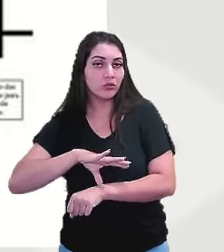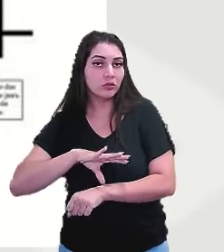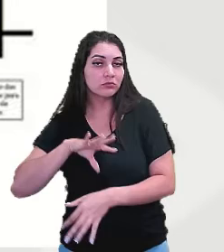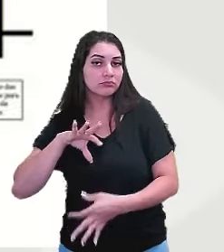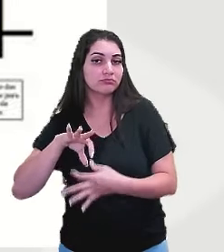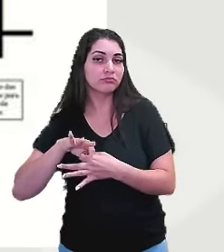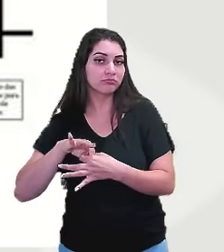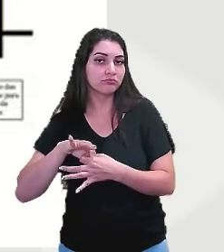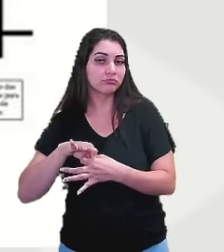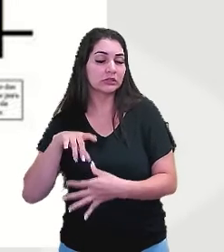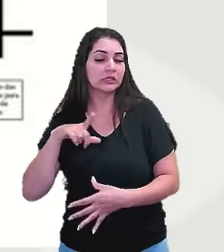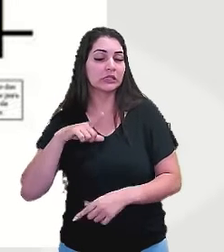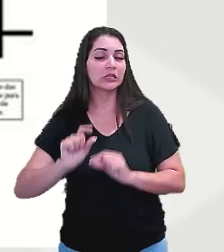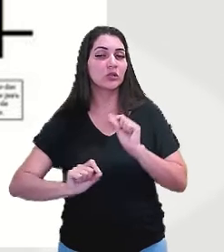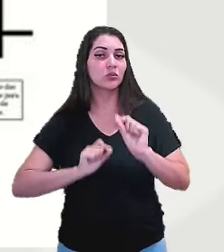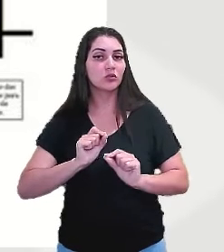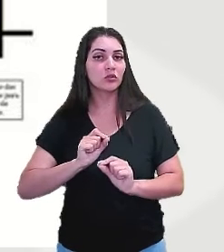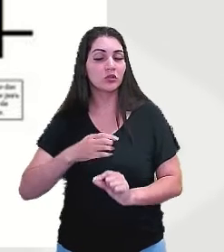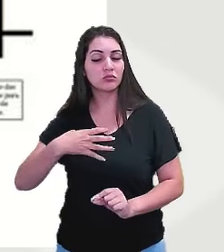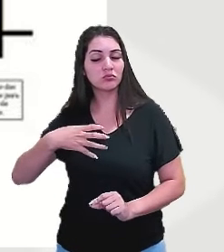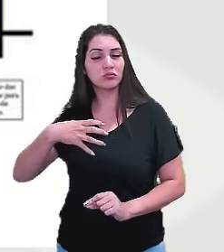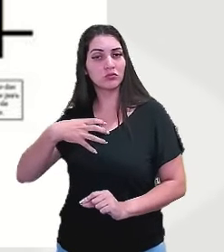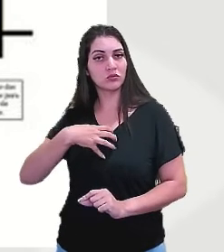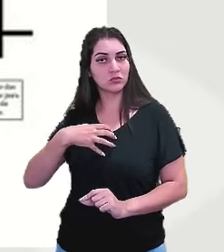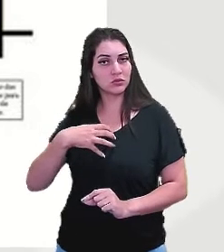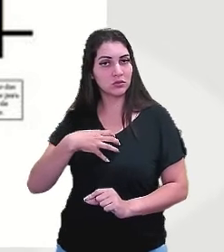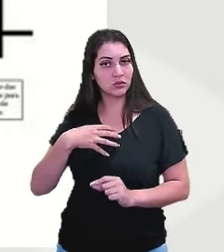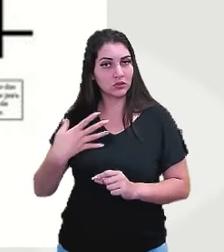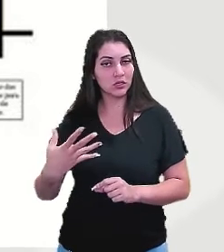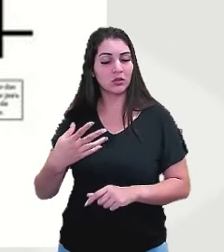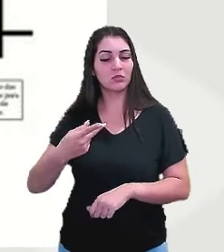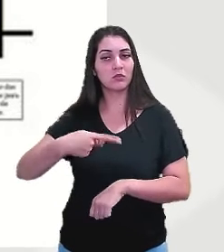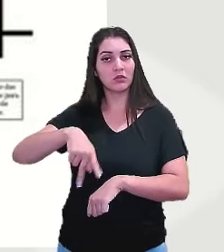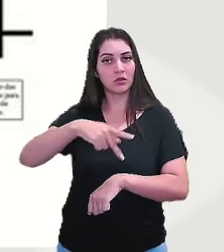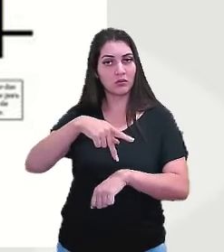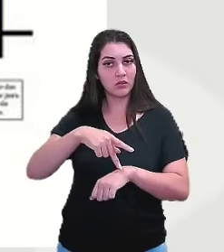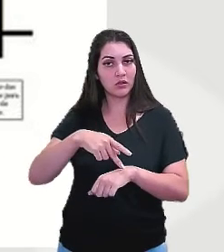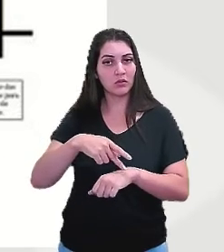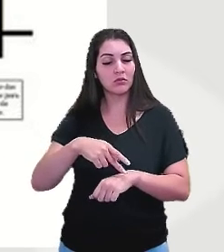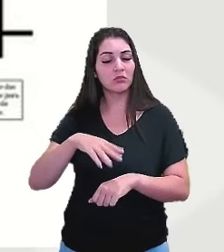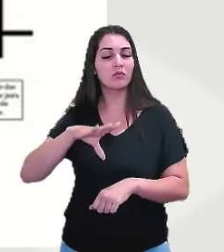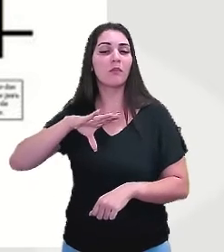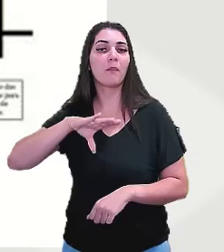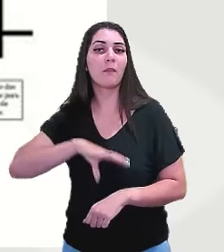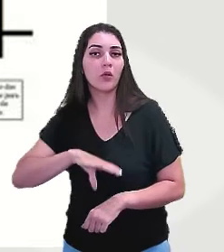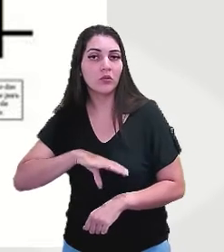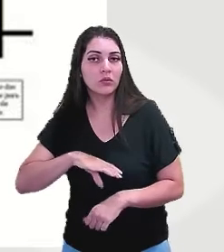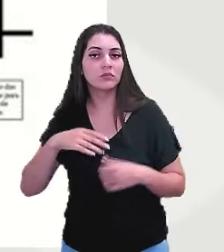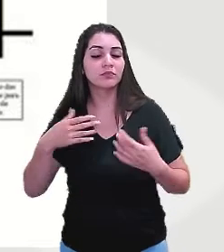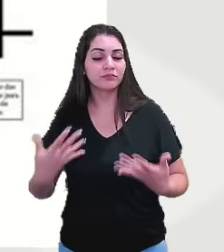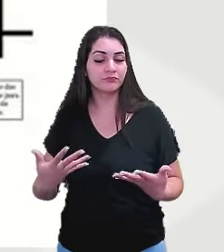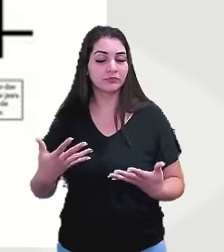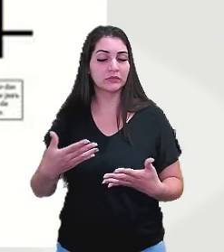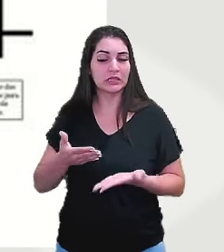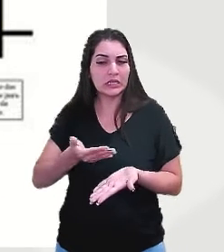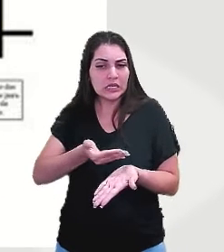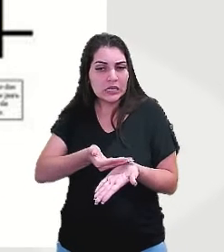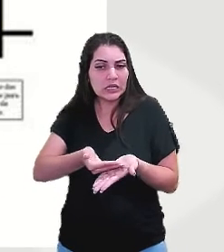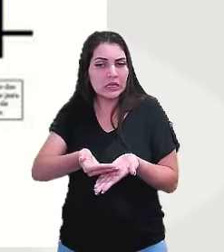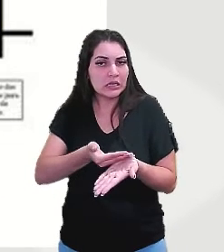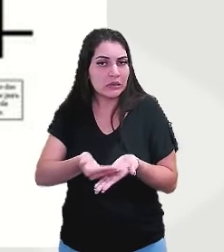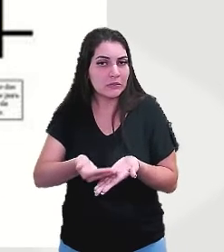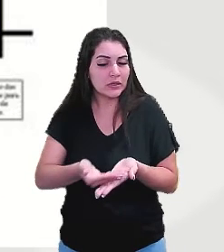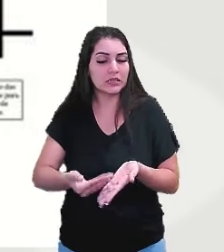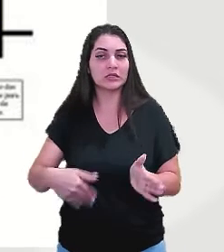e tínhamos um sentimento de nação portuguesa. Então, a partir